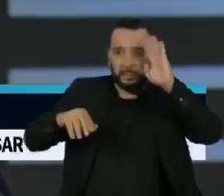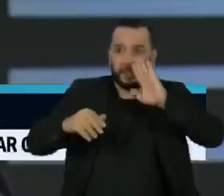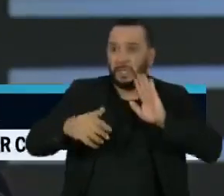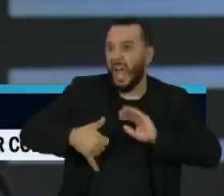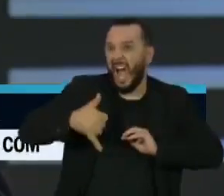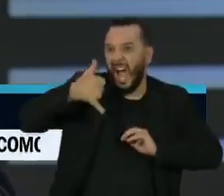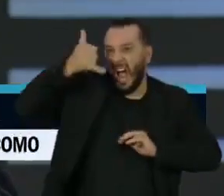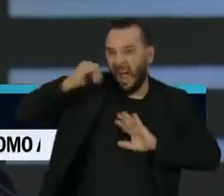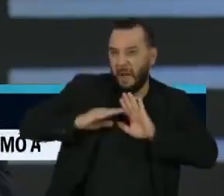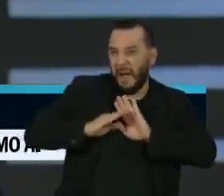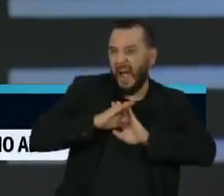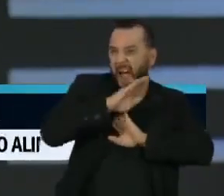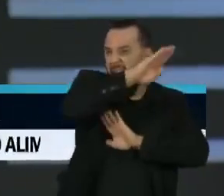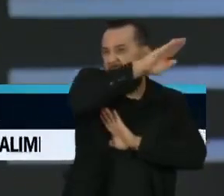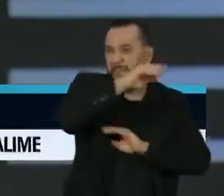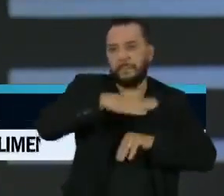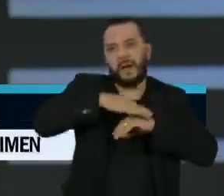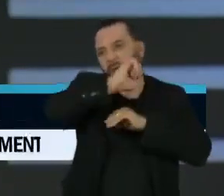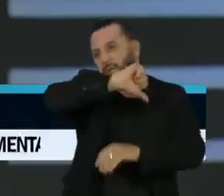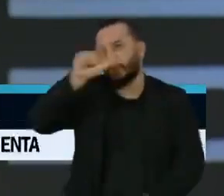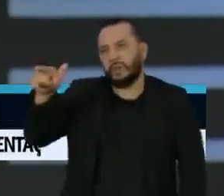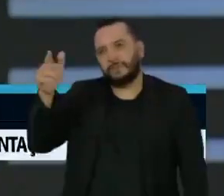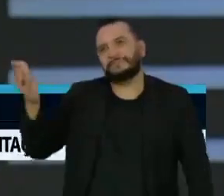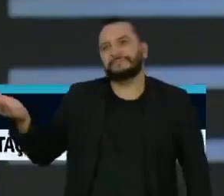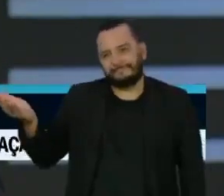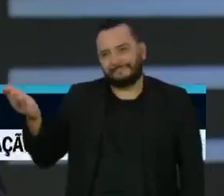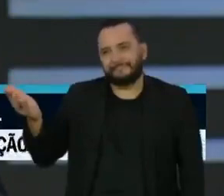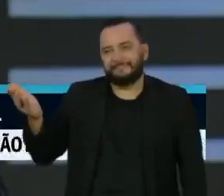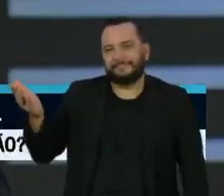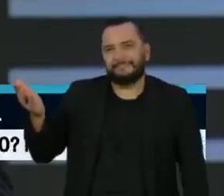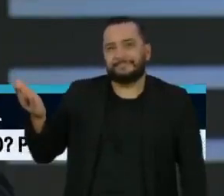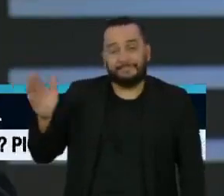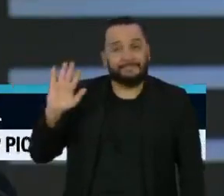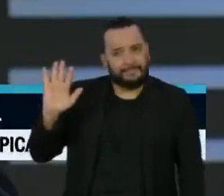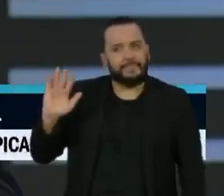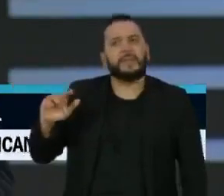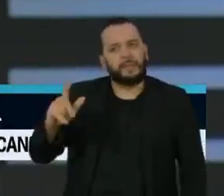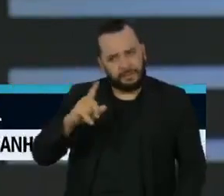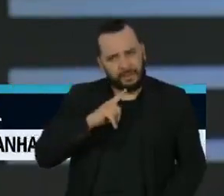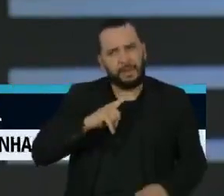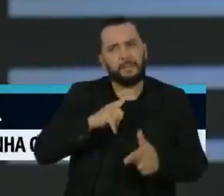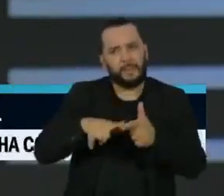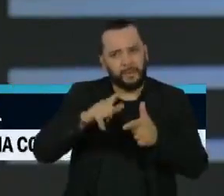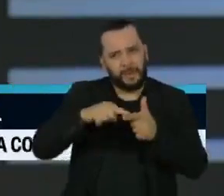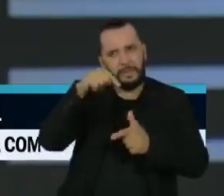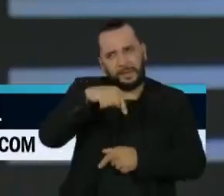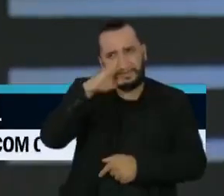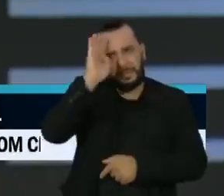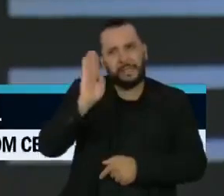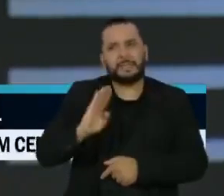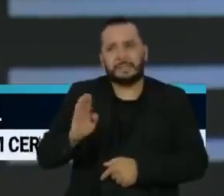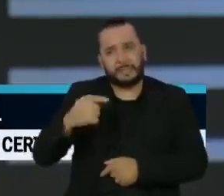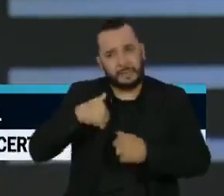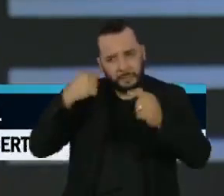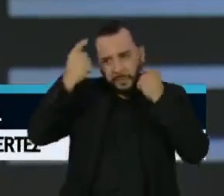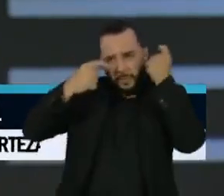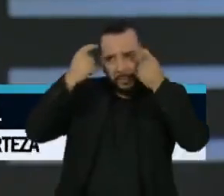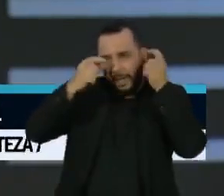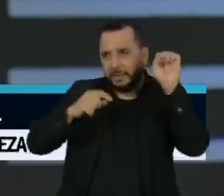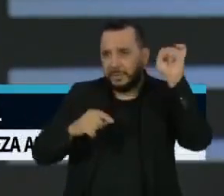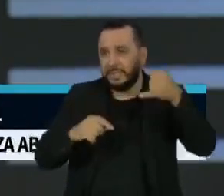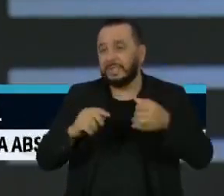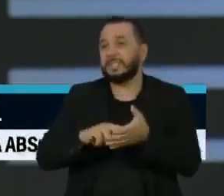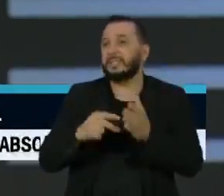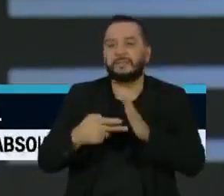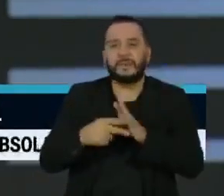que o Brasil tá na mesma toada desse fenômeno internacional tem um fator brasileiro que é muito preocupante e tem muito a ver